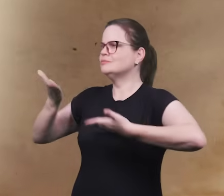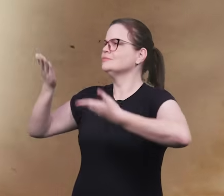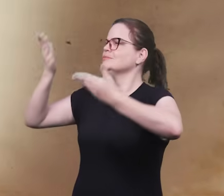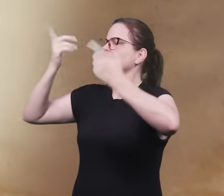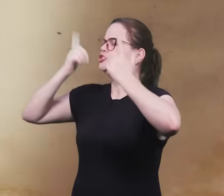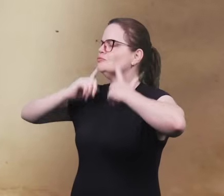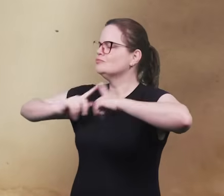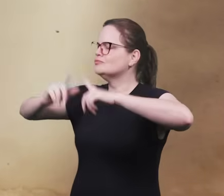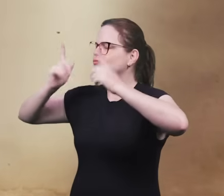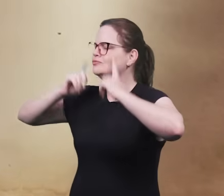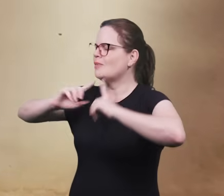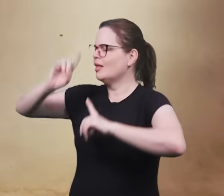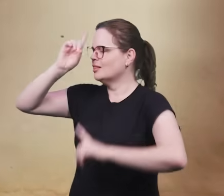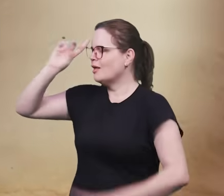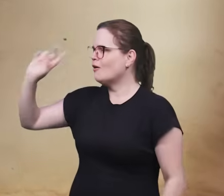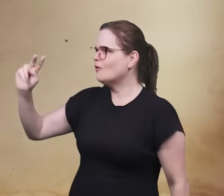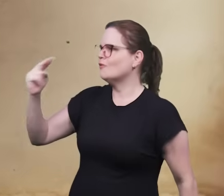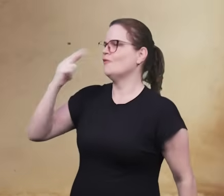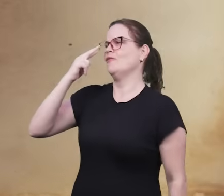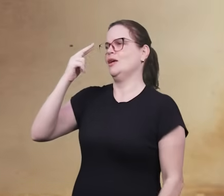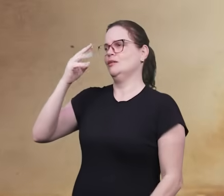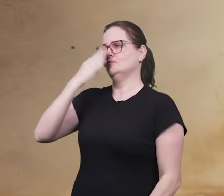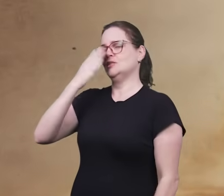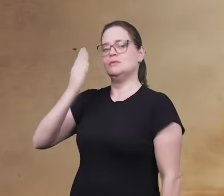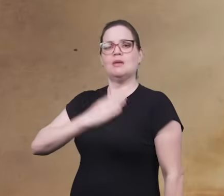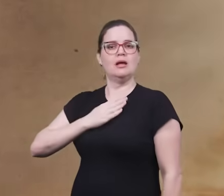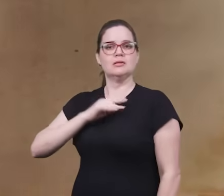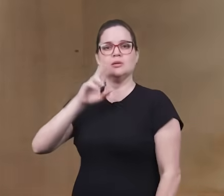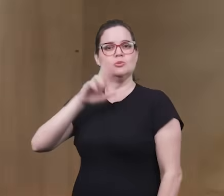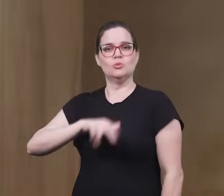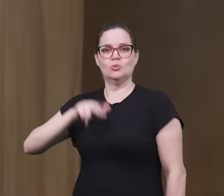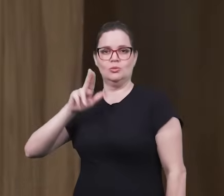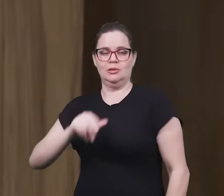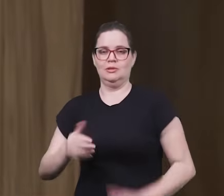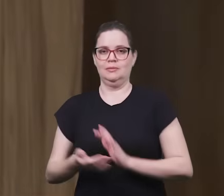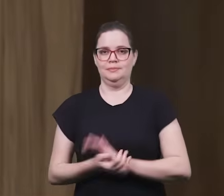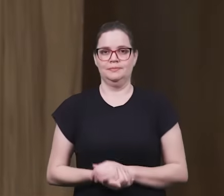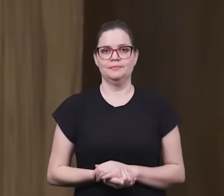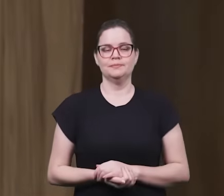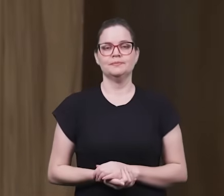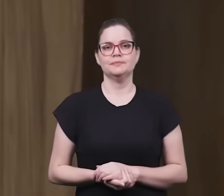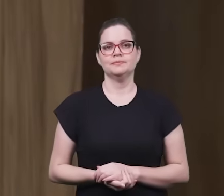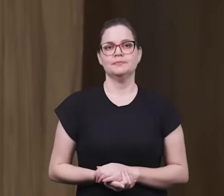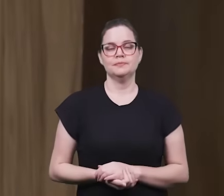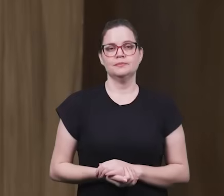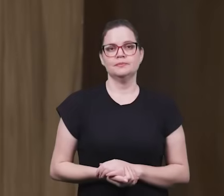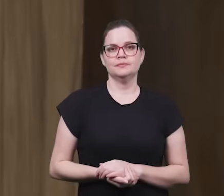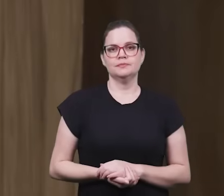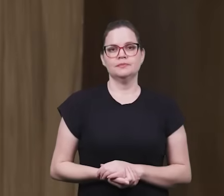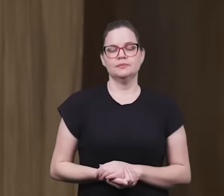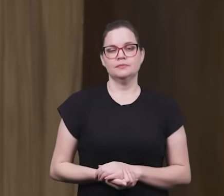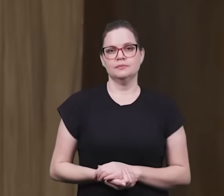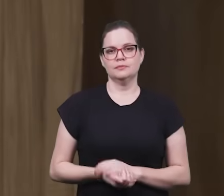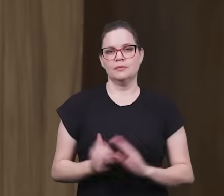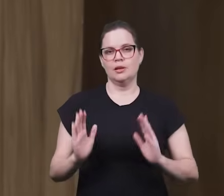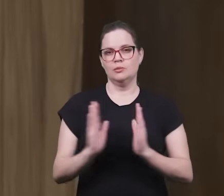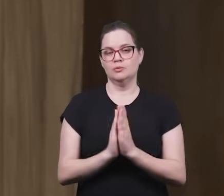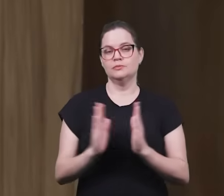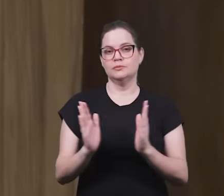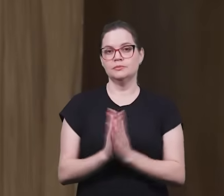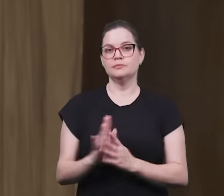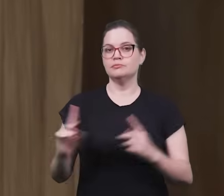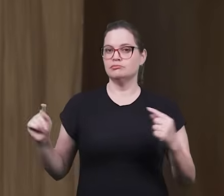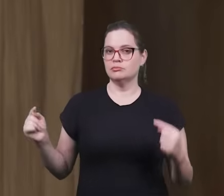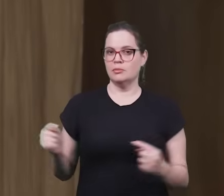não desprezarás, ó Deus. A oração que esteja em